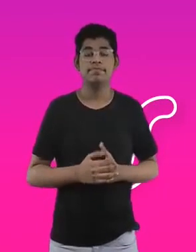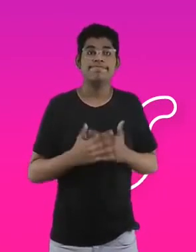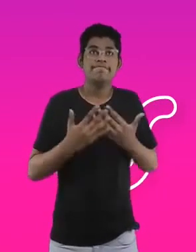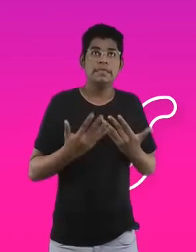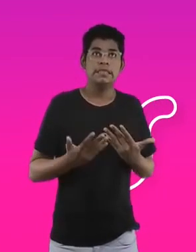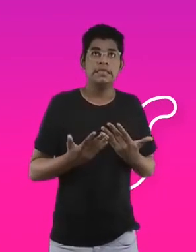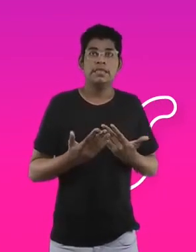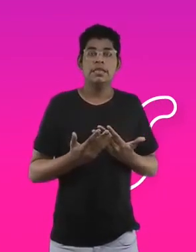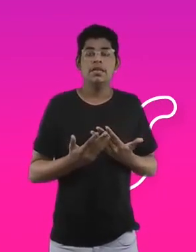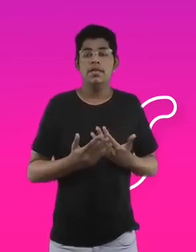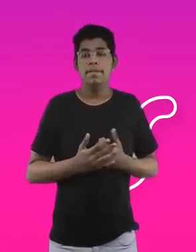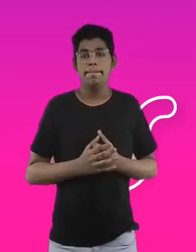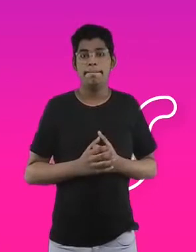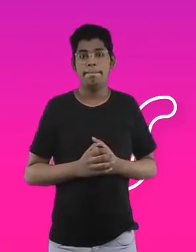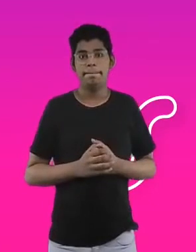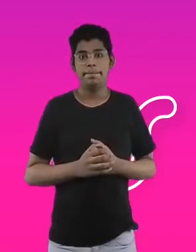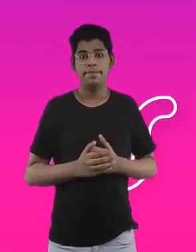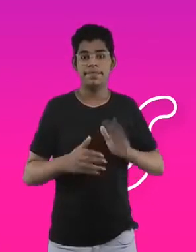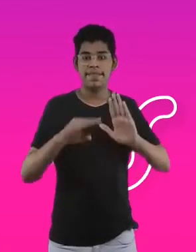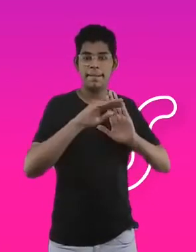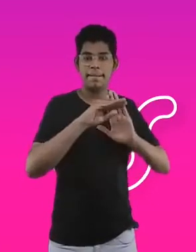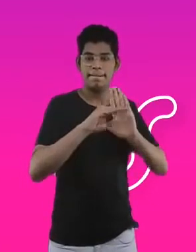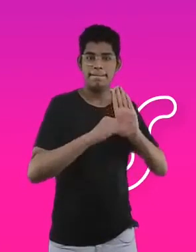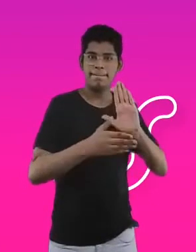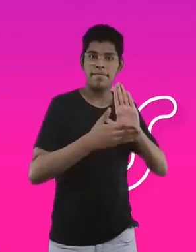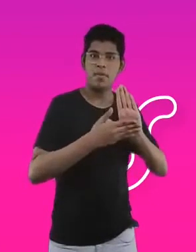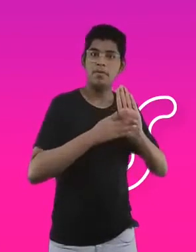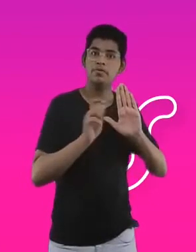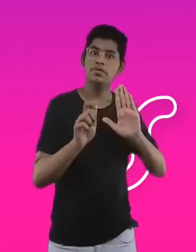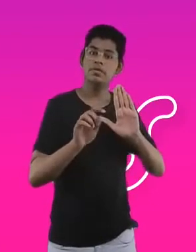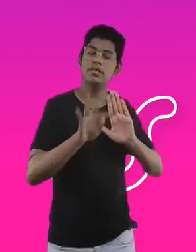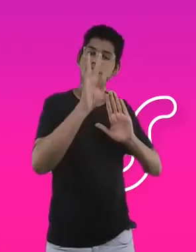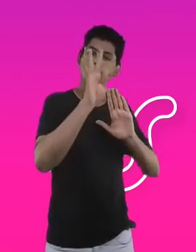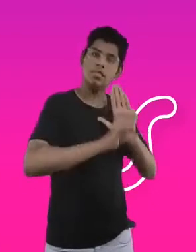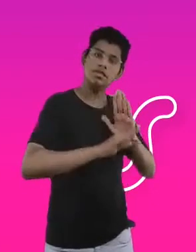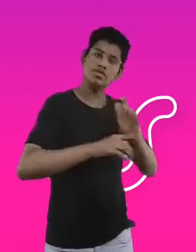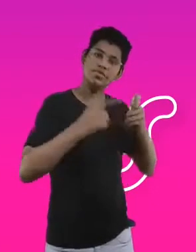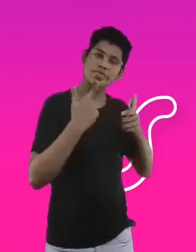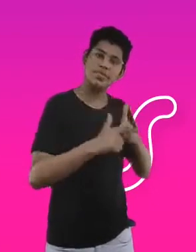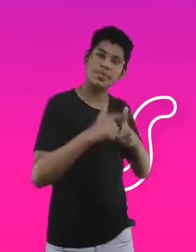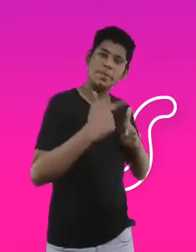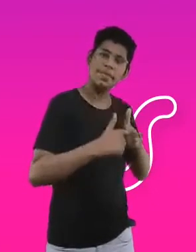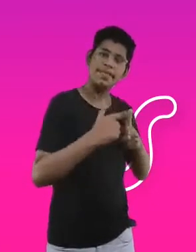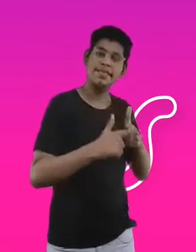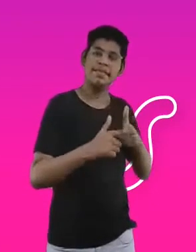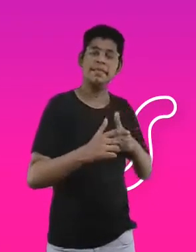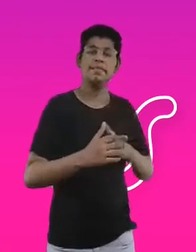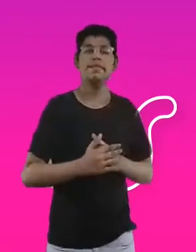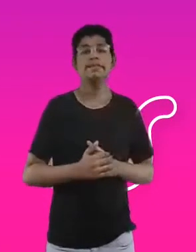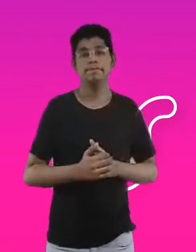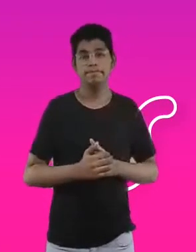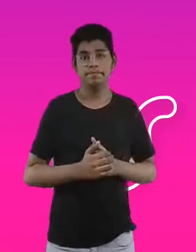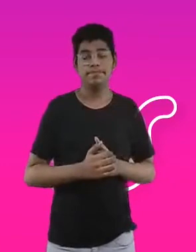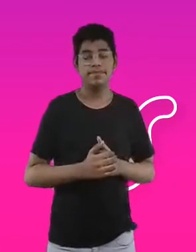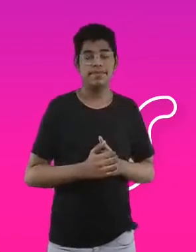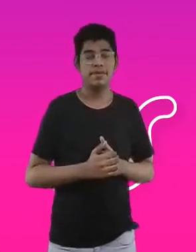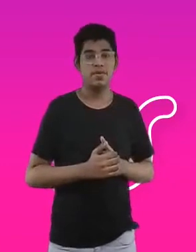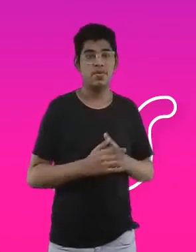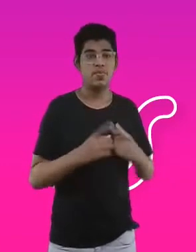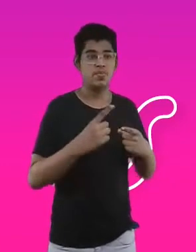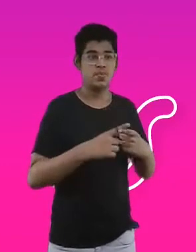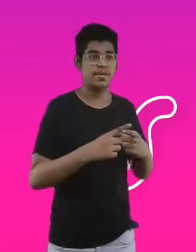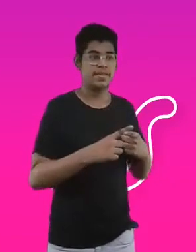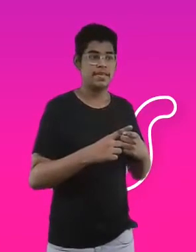Ele pauta esse texto numa perspectiva muito problemática. E, ao mesmo tempo que há quem fale